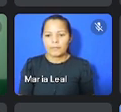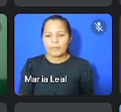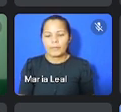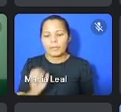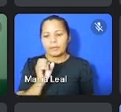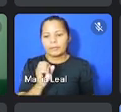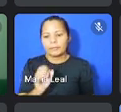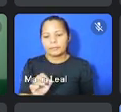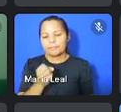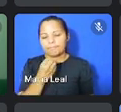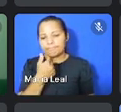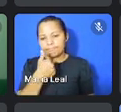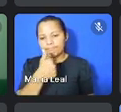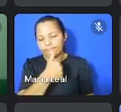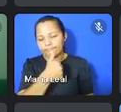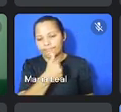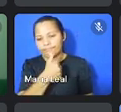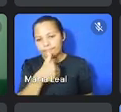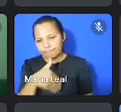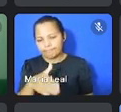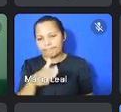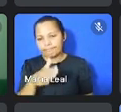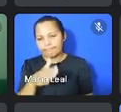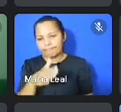Beleza, vou seguir. Então vai ficar